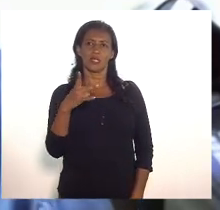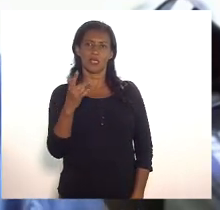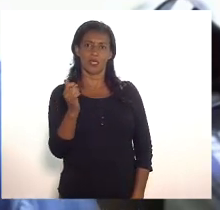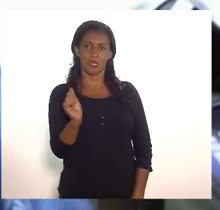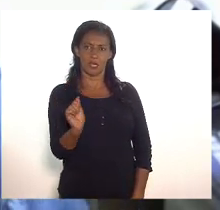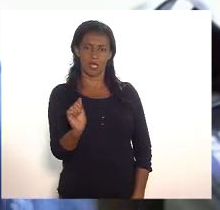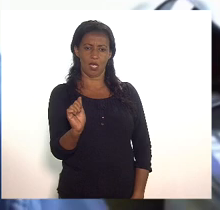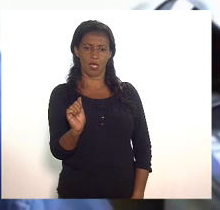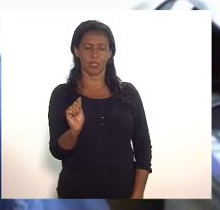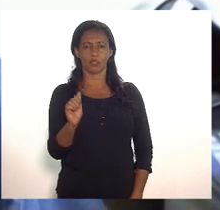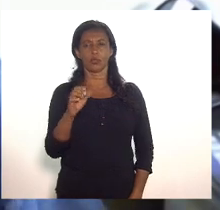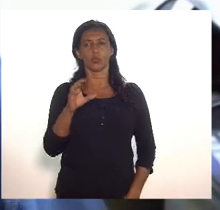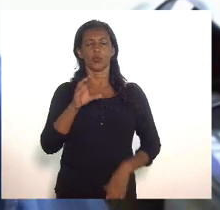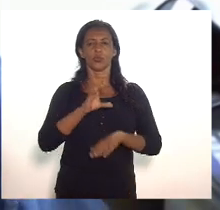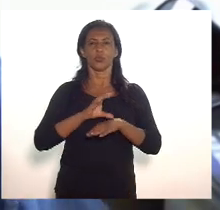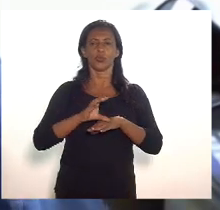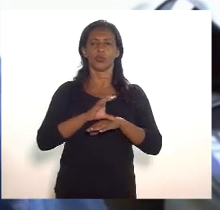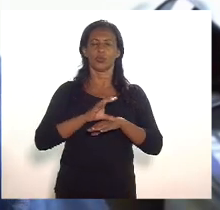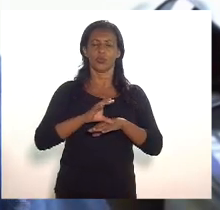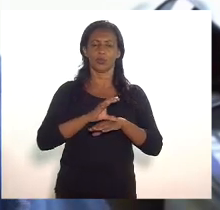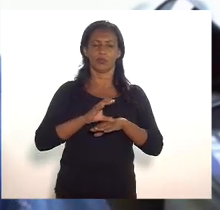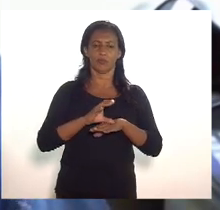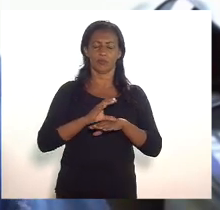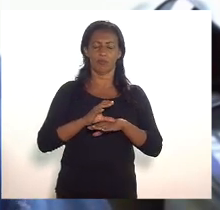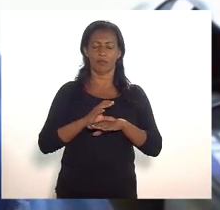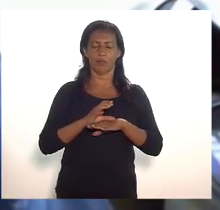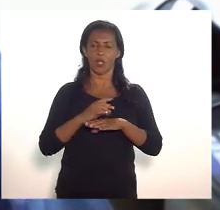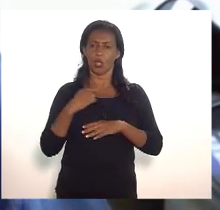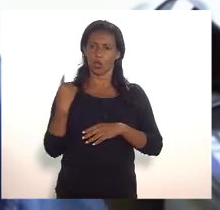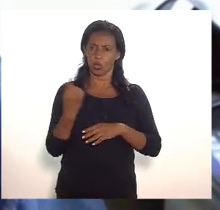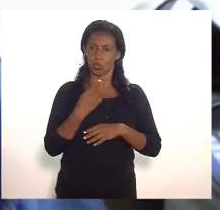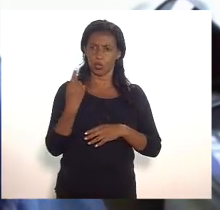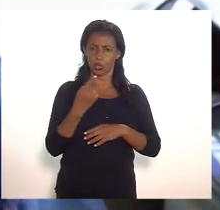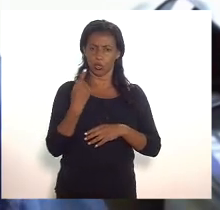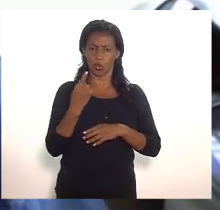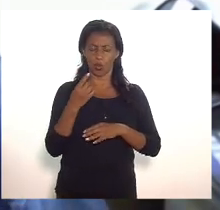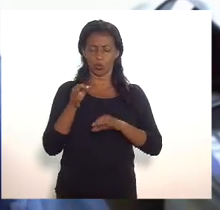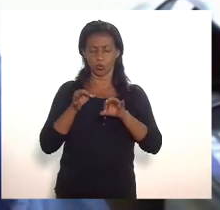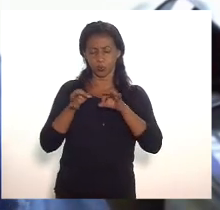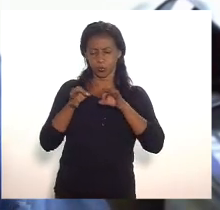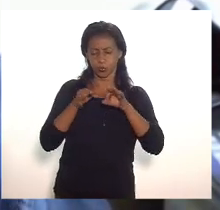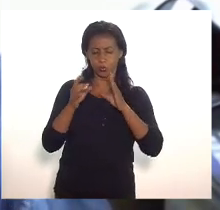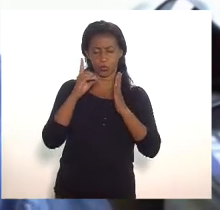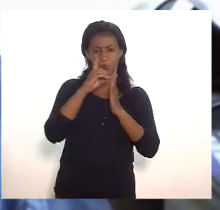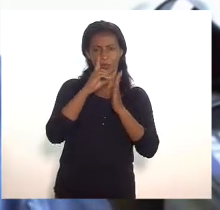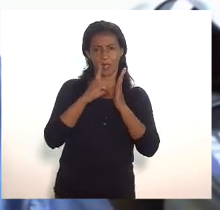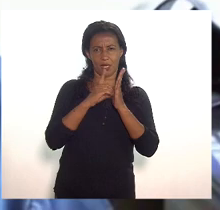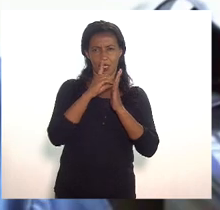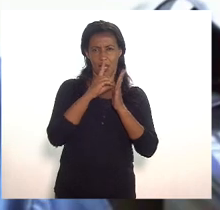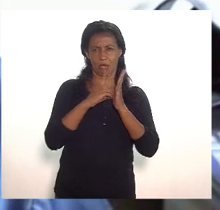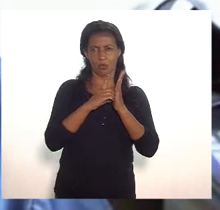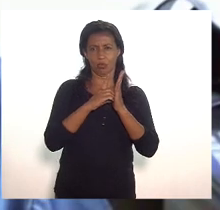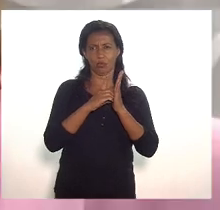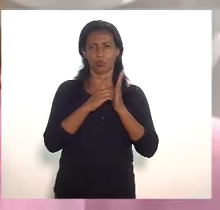de inconstitucionalidade que nós fizemos quanto ao decreto do